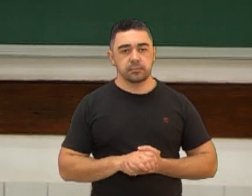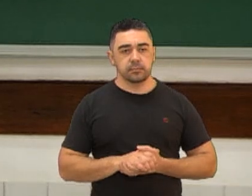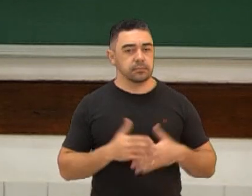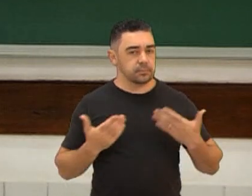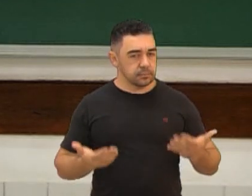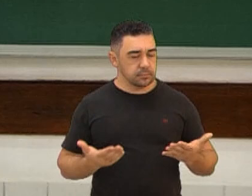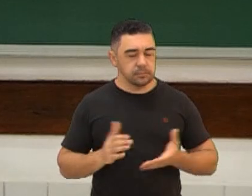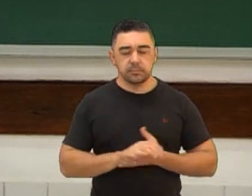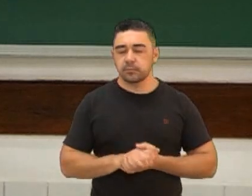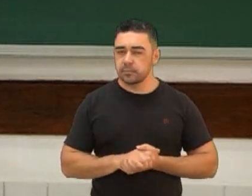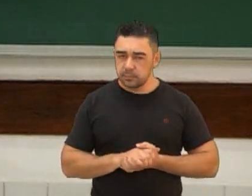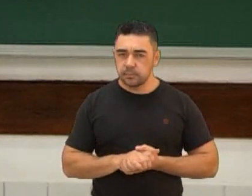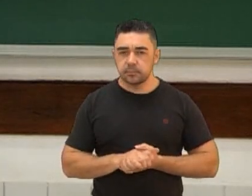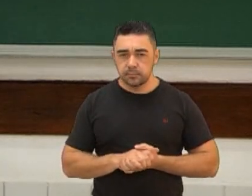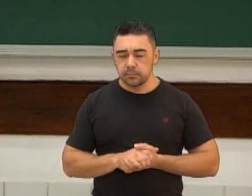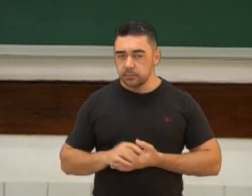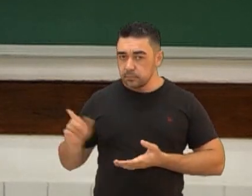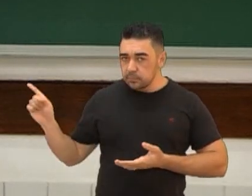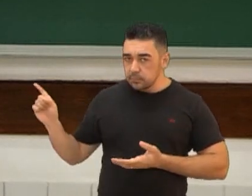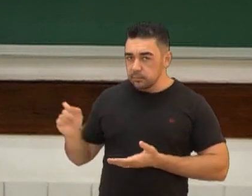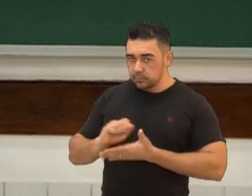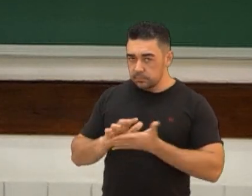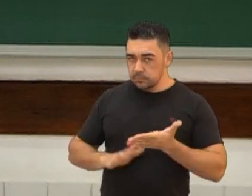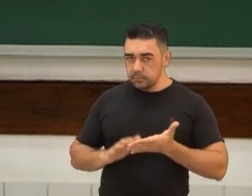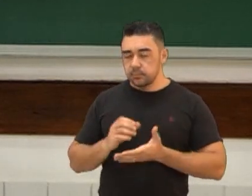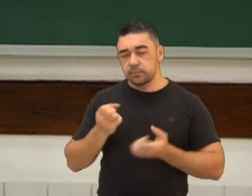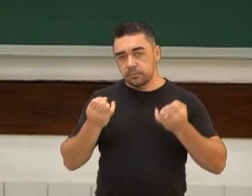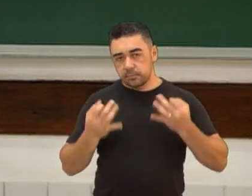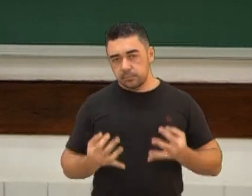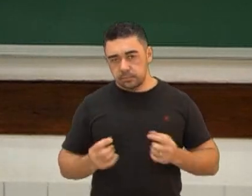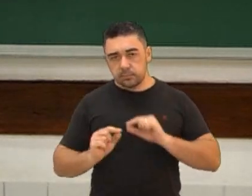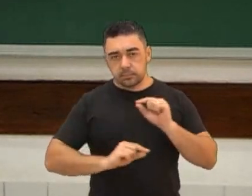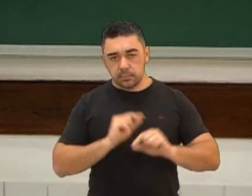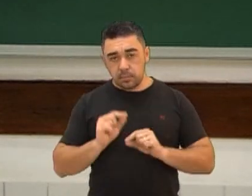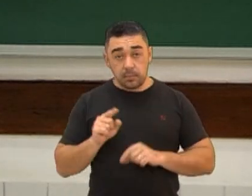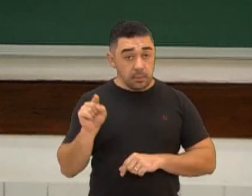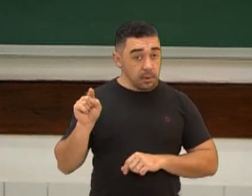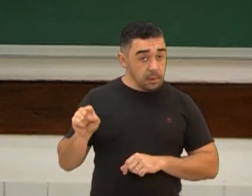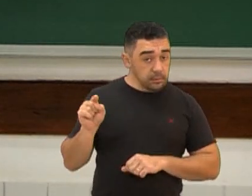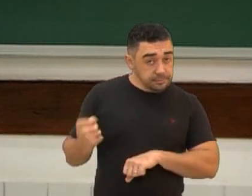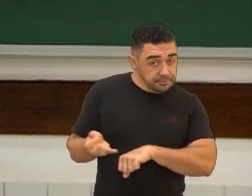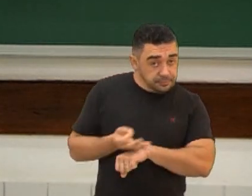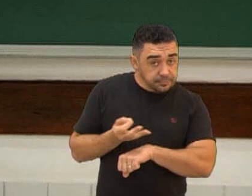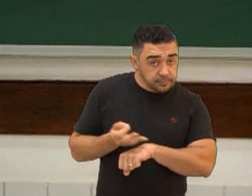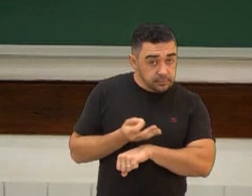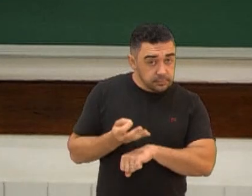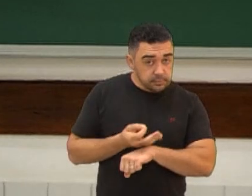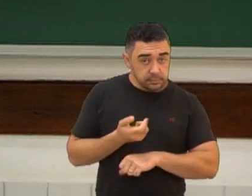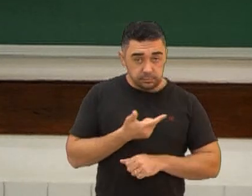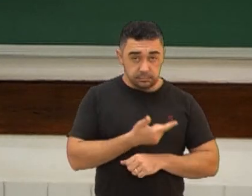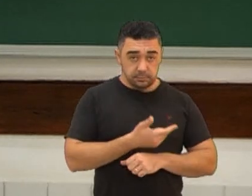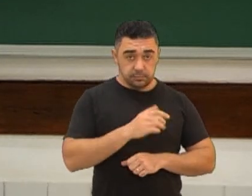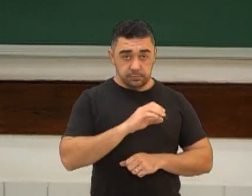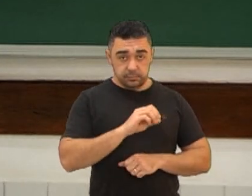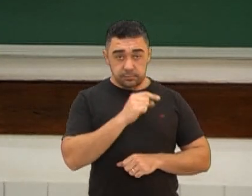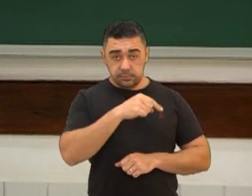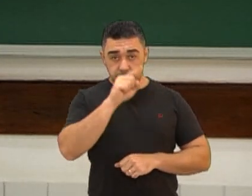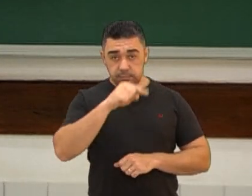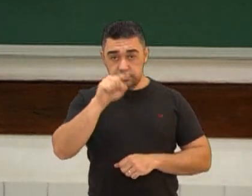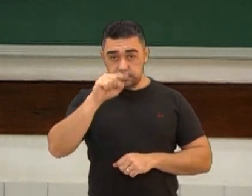Então, olha só, gente. O exercício diz que a capacitância do capacitor é 20